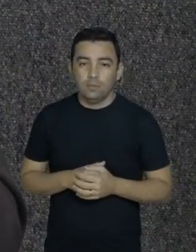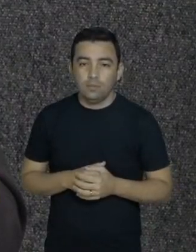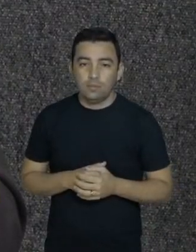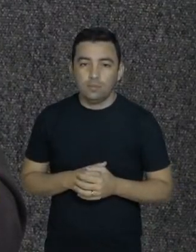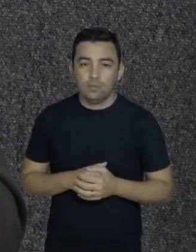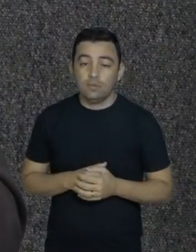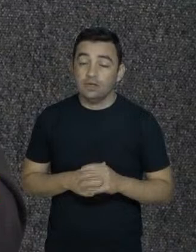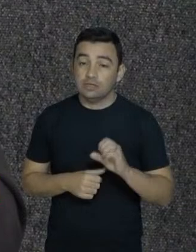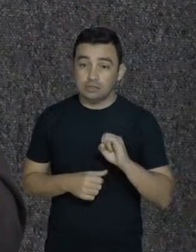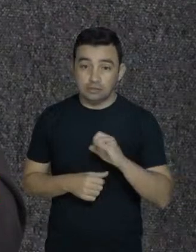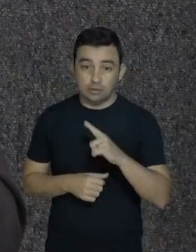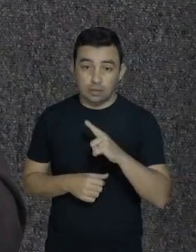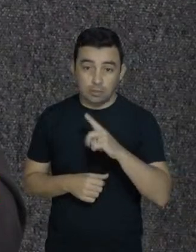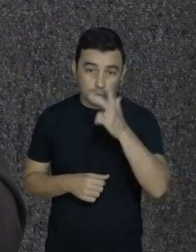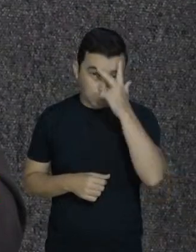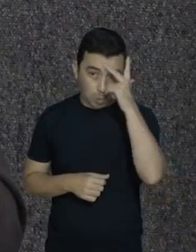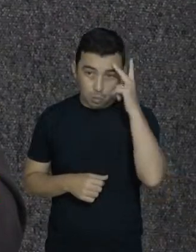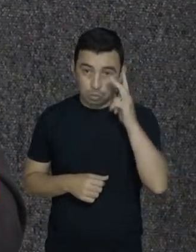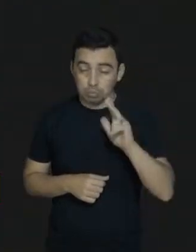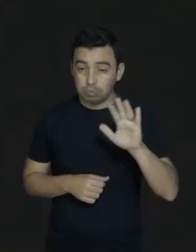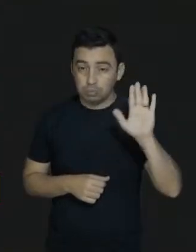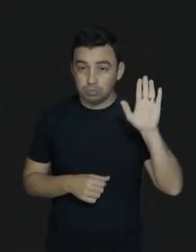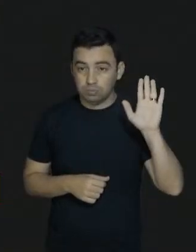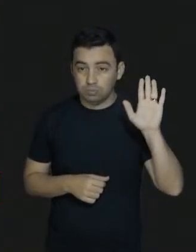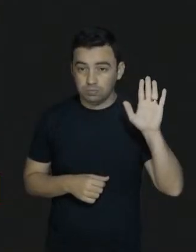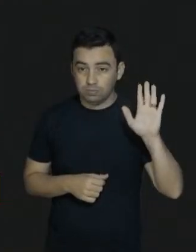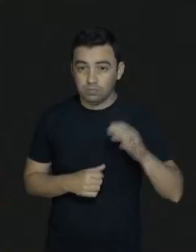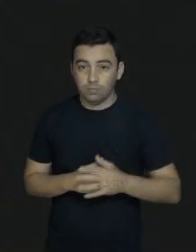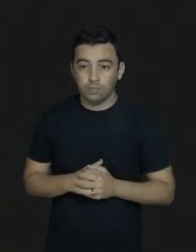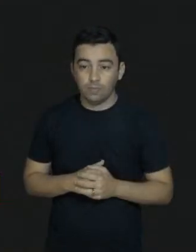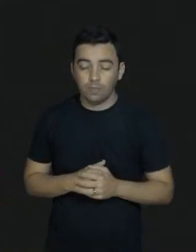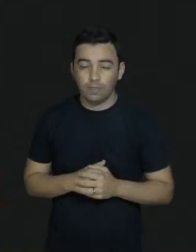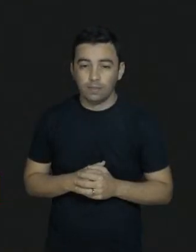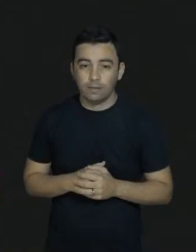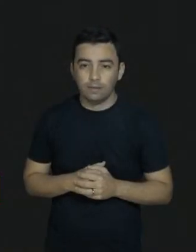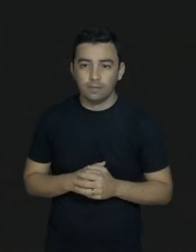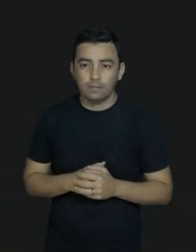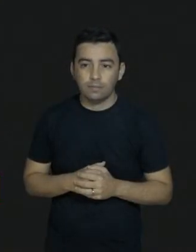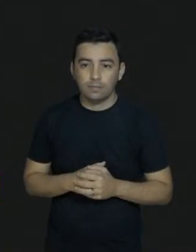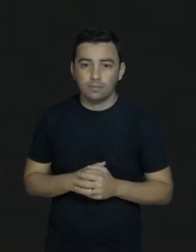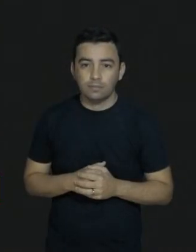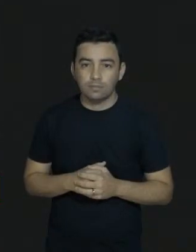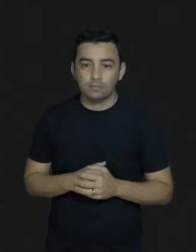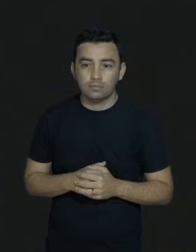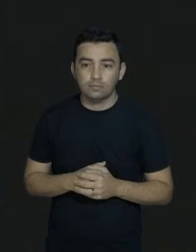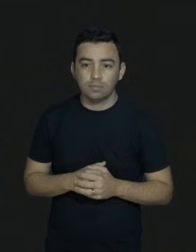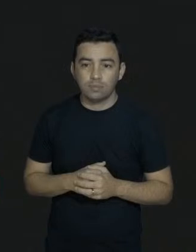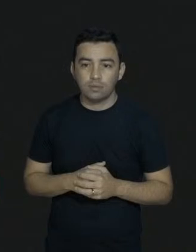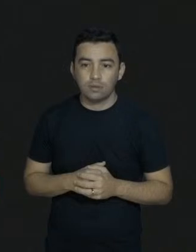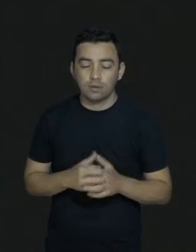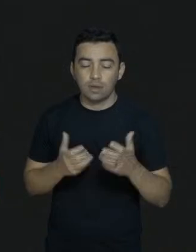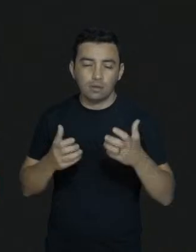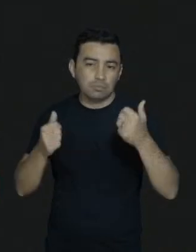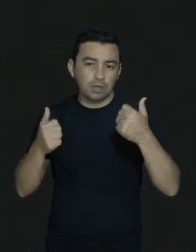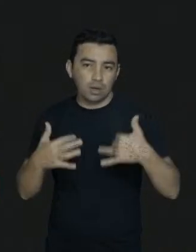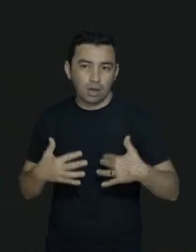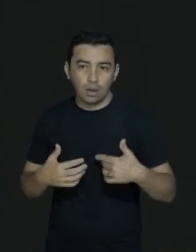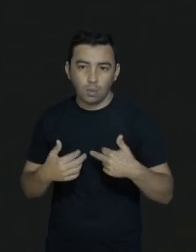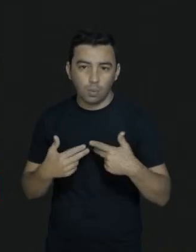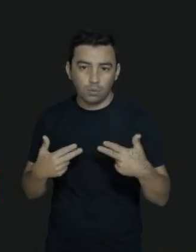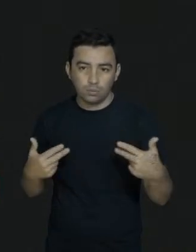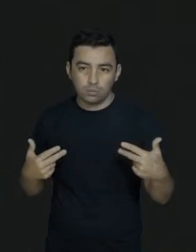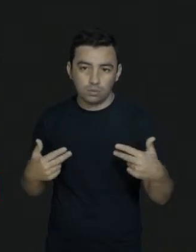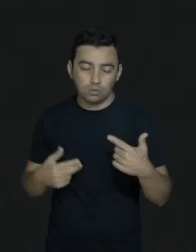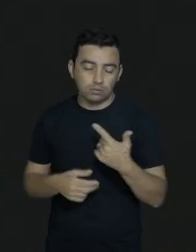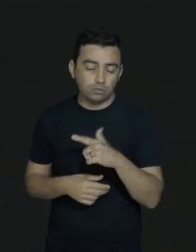Se alguém quiser fazer o uso da palavra e colocar alguma algum apontamento como